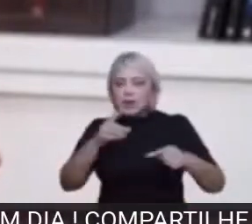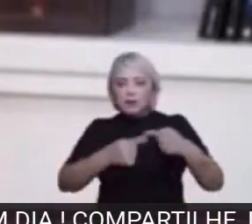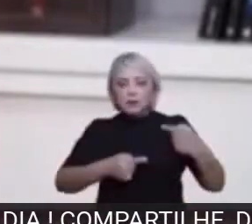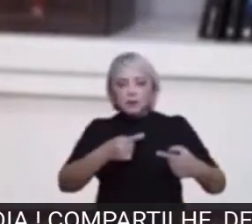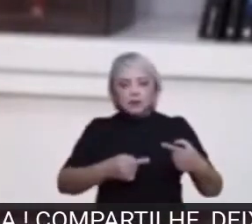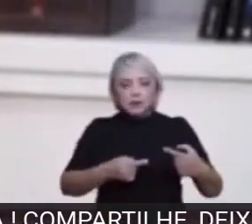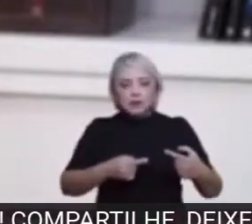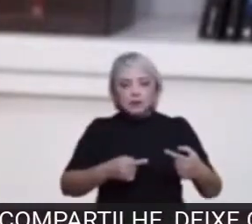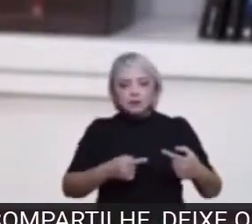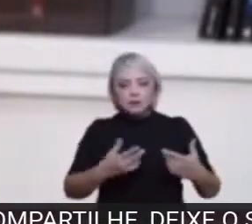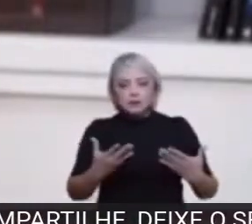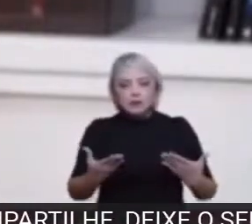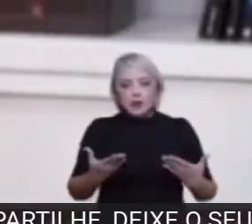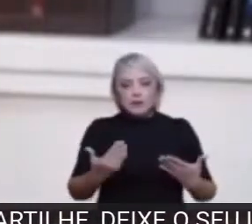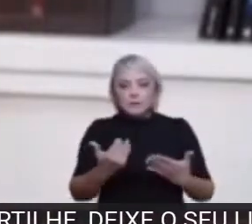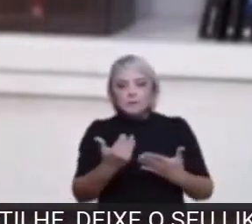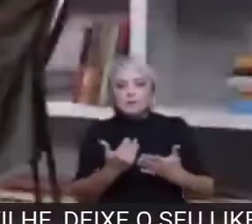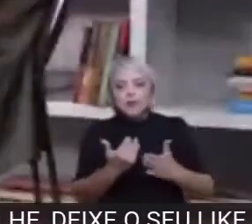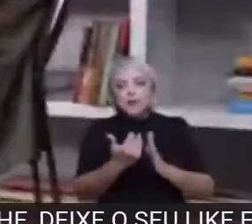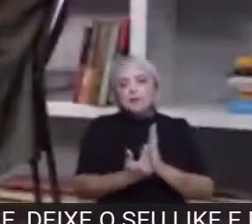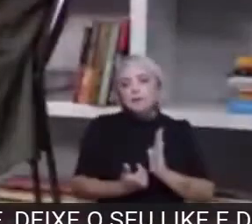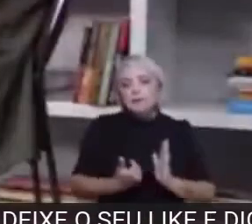época. Era menos tenso.